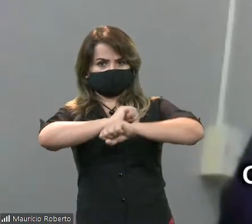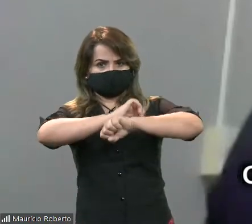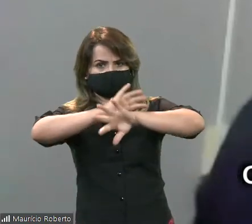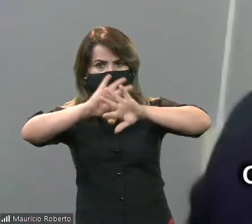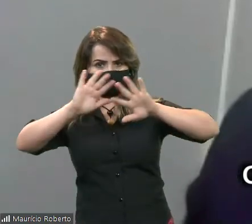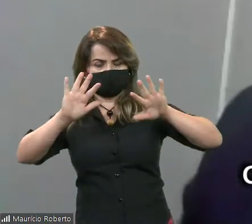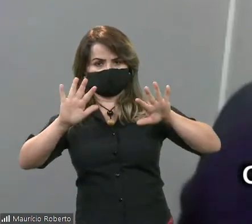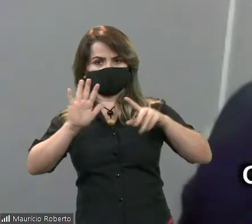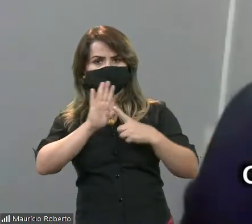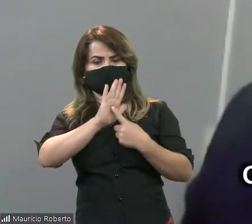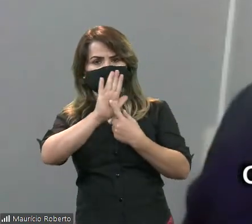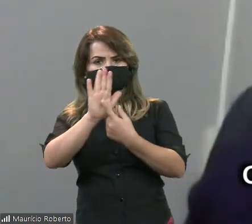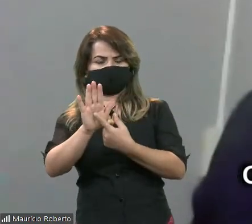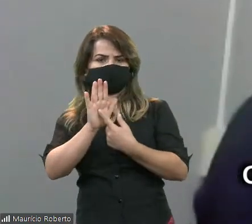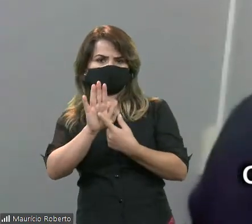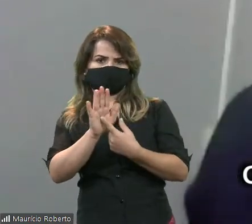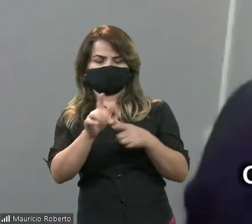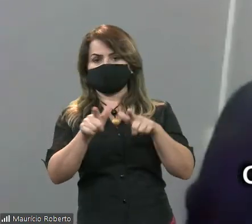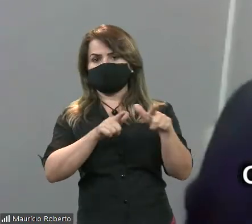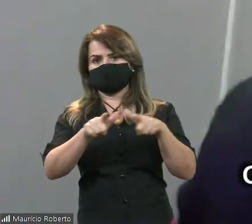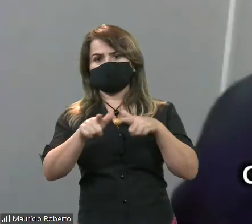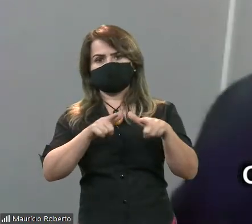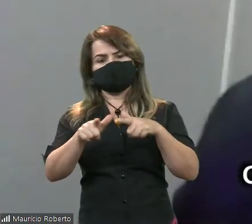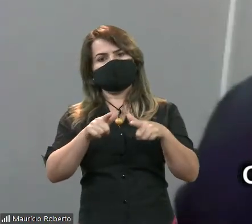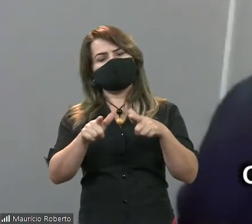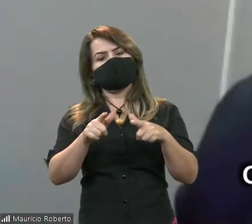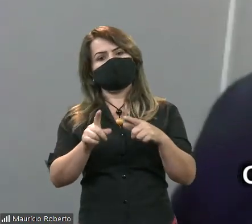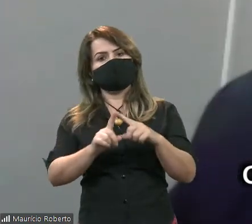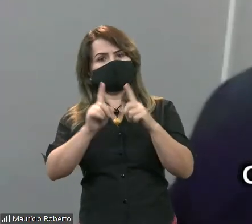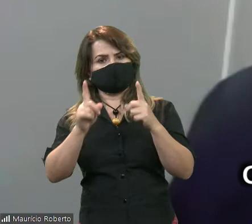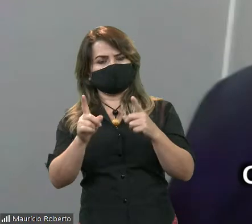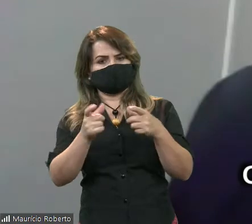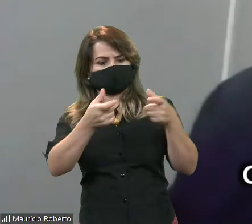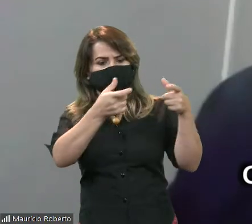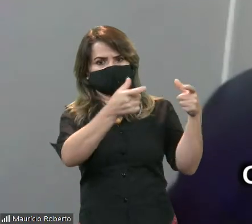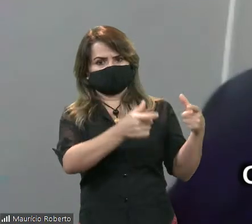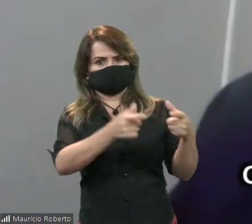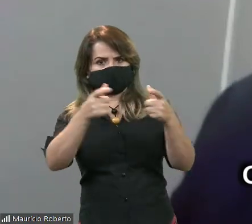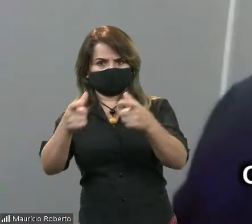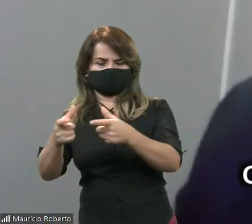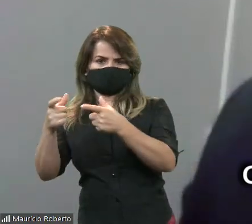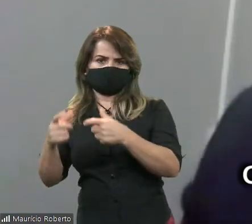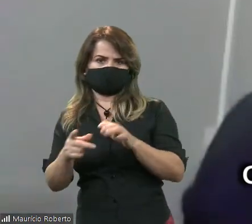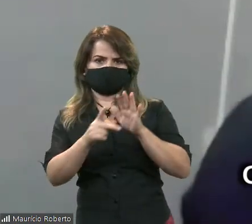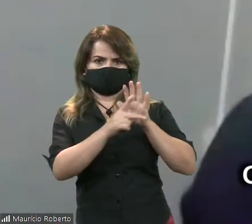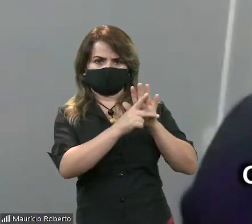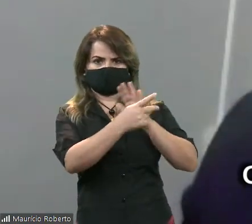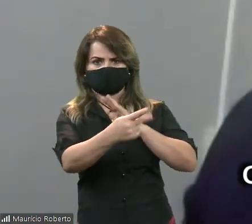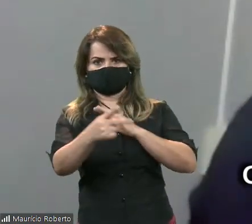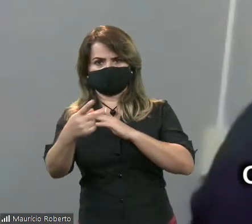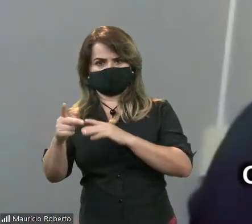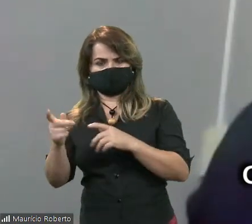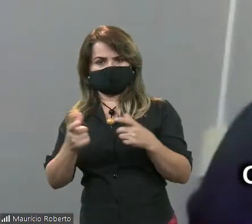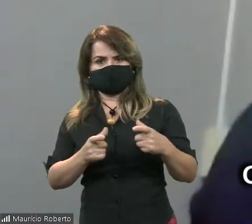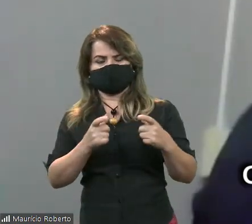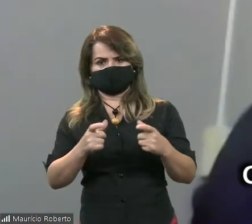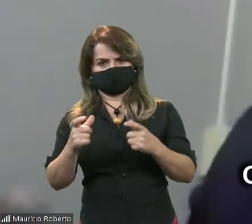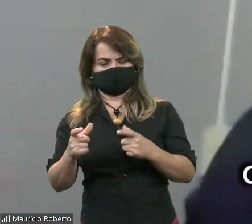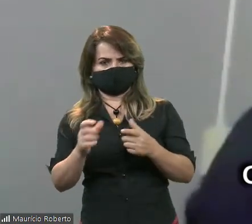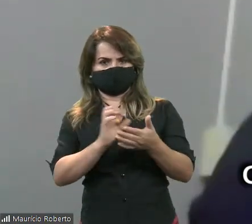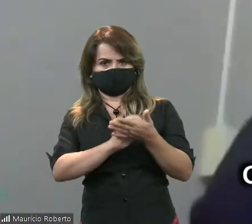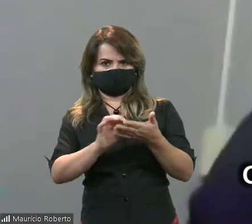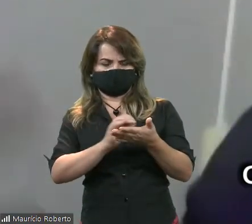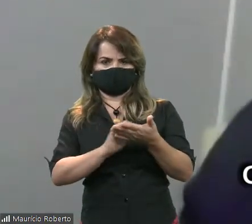transparência dos atos, porém, cada divisão na sua secretaria. Até para que ele